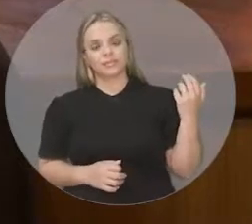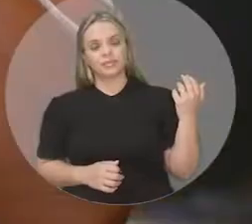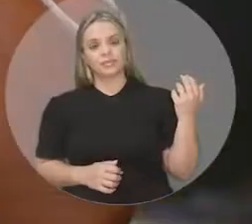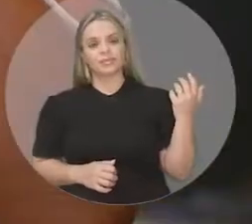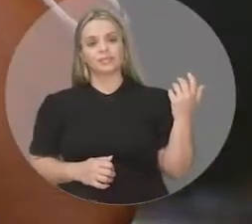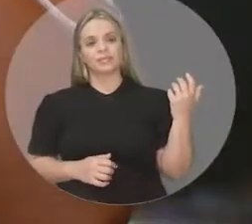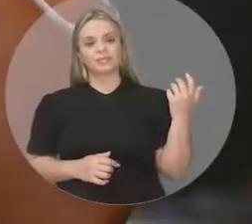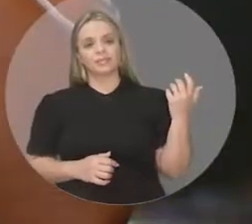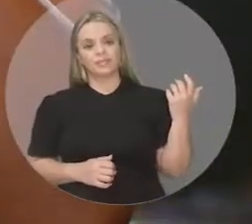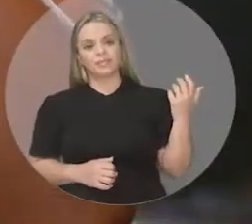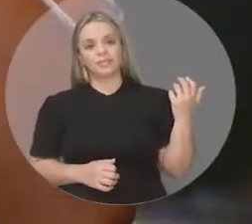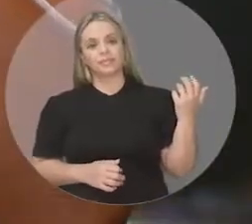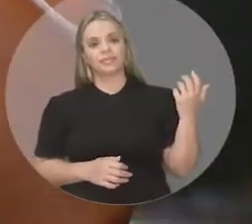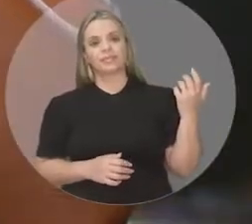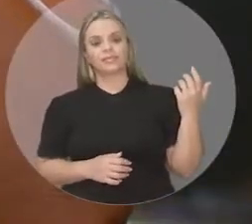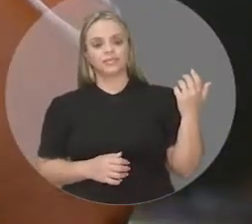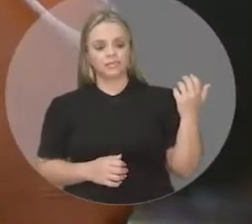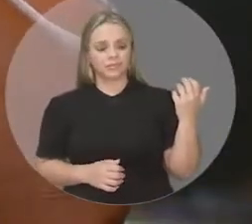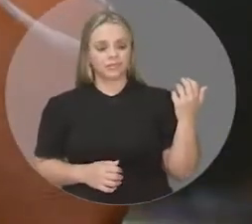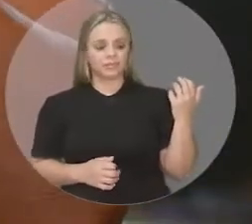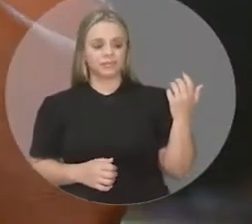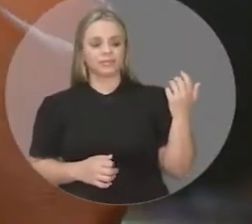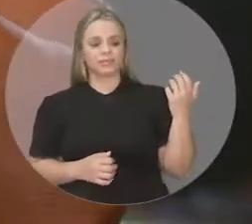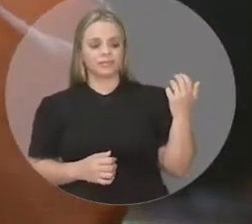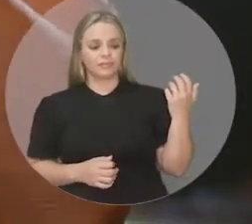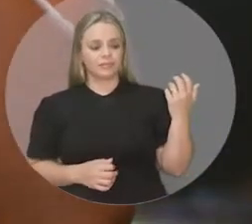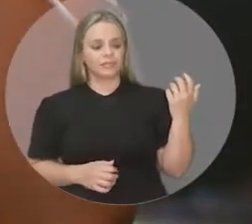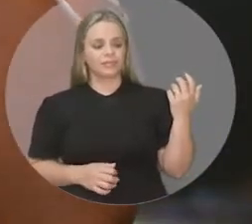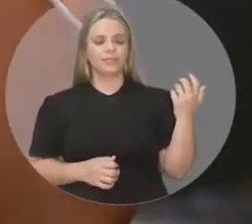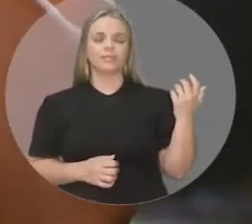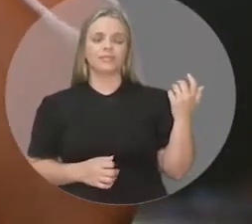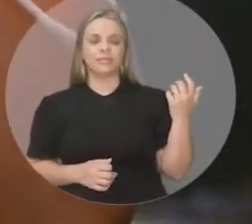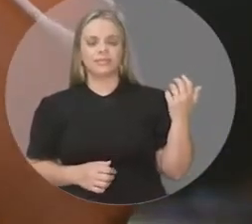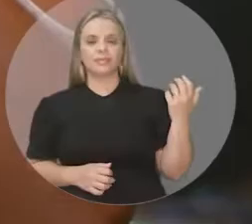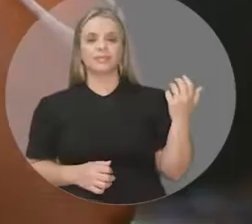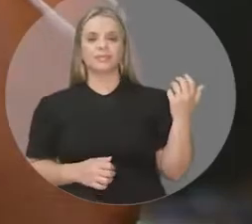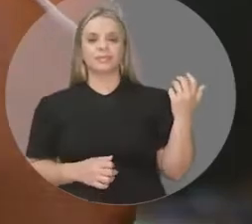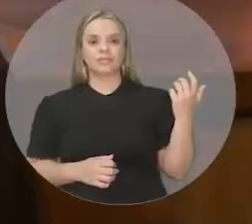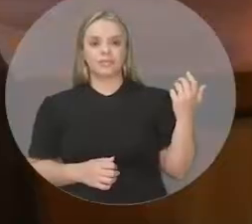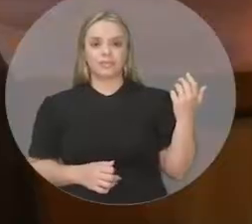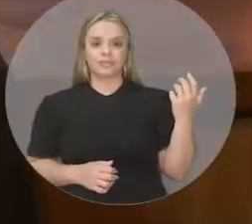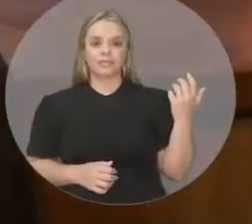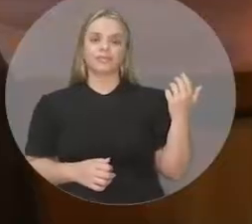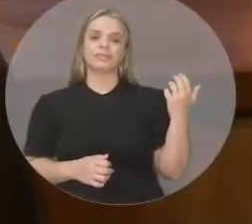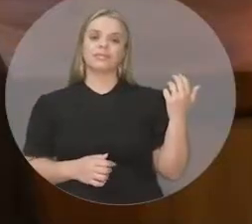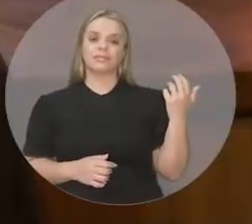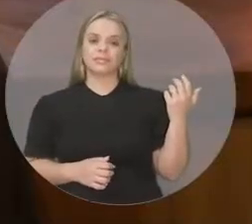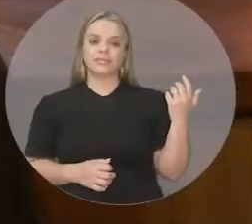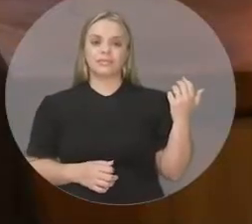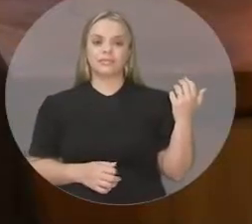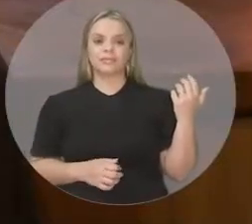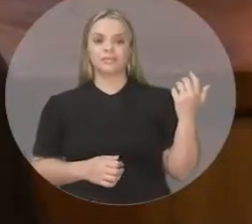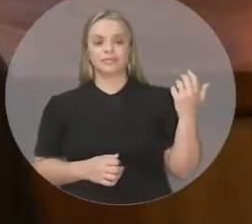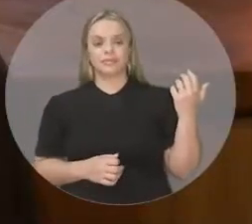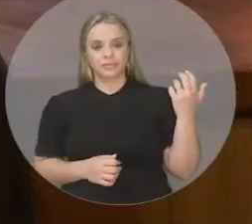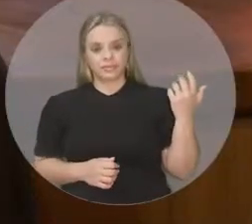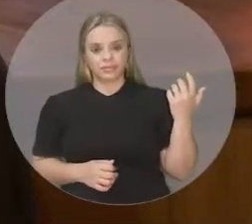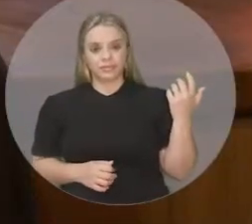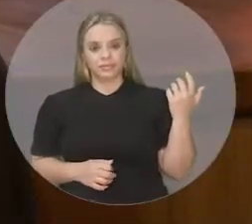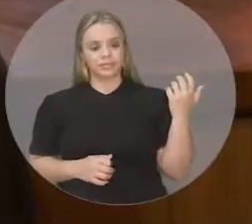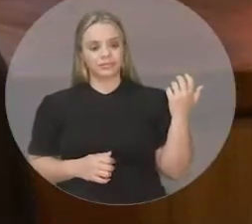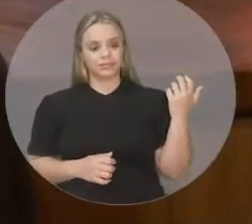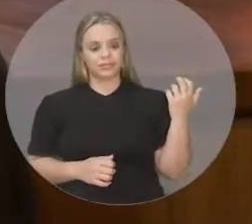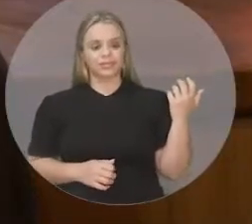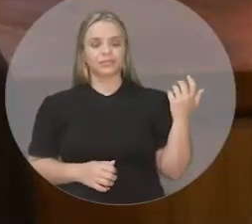Um é do Maranhão, outro do Rio Grande do Sul, Aldeia dos Anjos, e Flor Ribeirinha. Quando a gente vai para lá, nós não somos Cuiabá, Mato